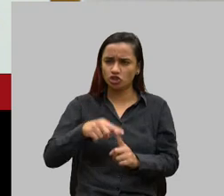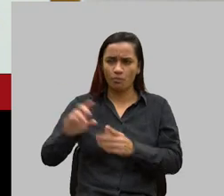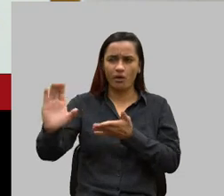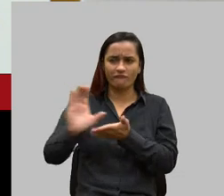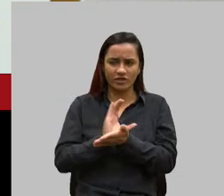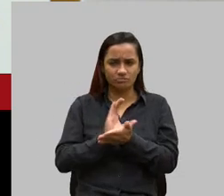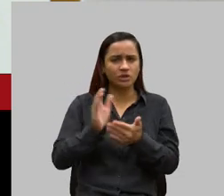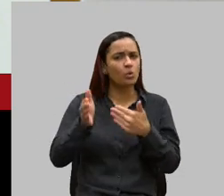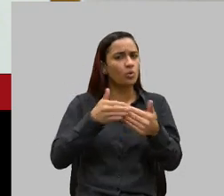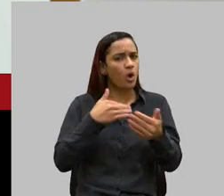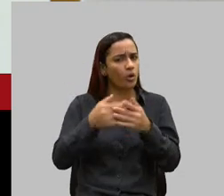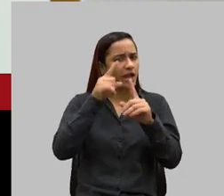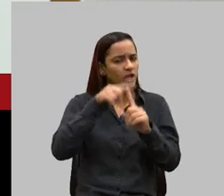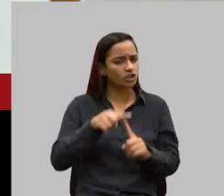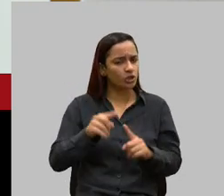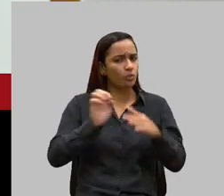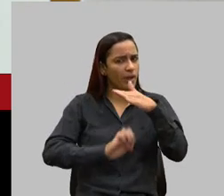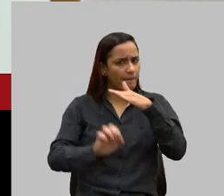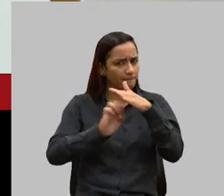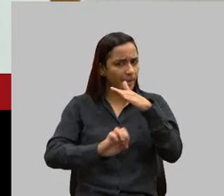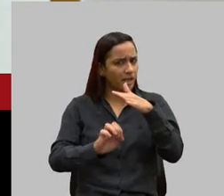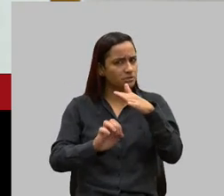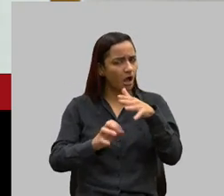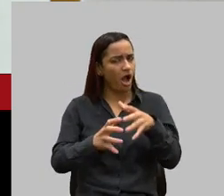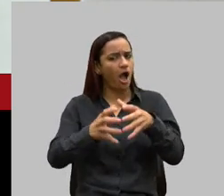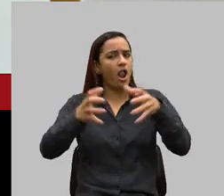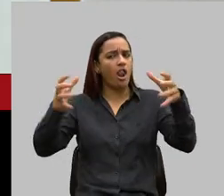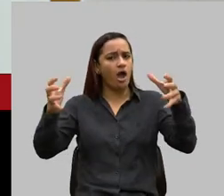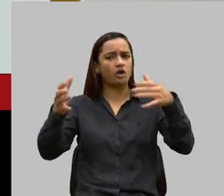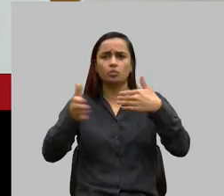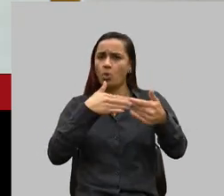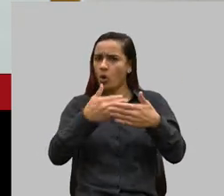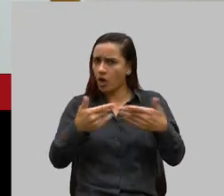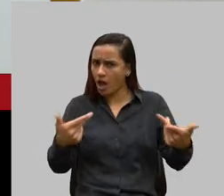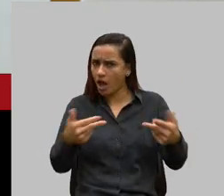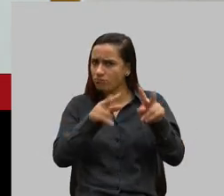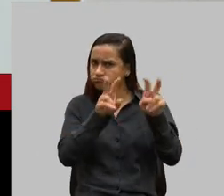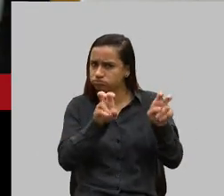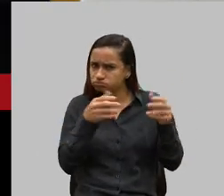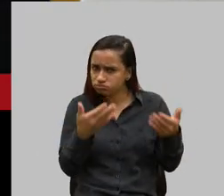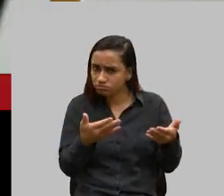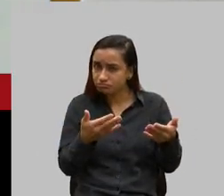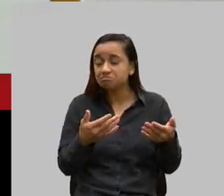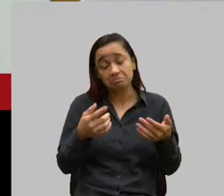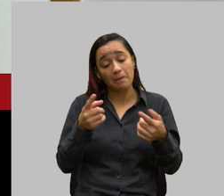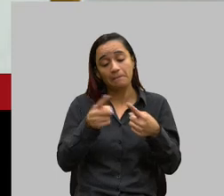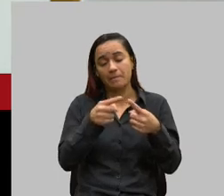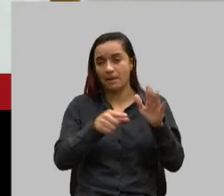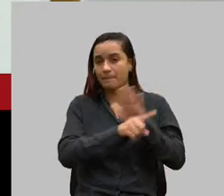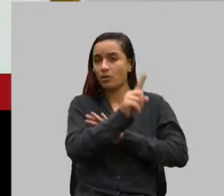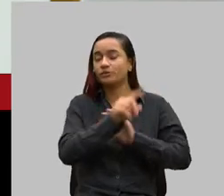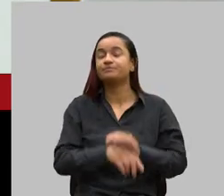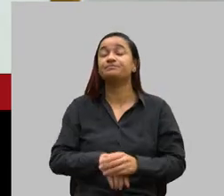tamanho independente do nicho essa é uma primeira pergunta a segunda pergunta